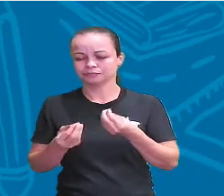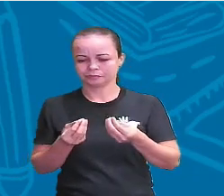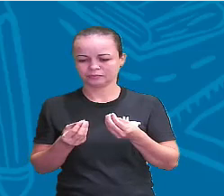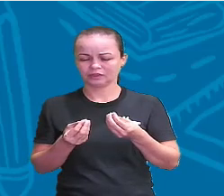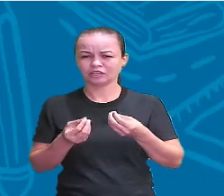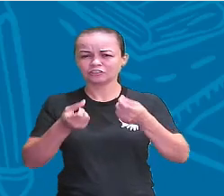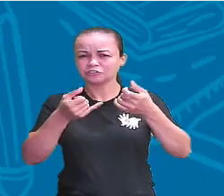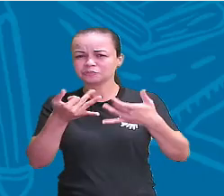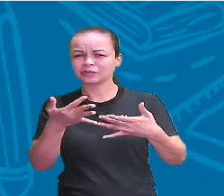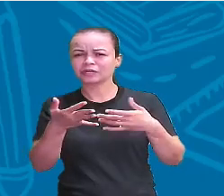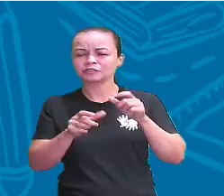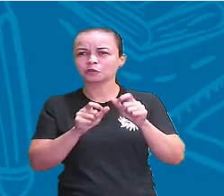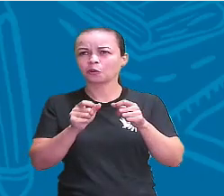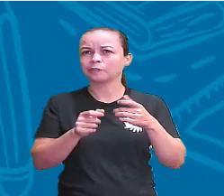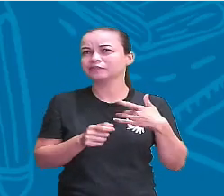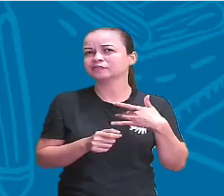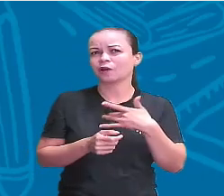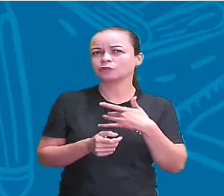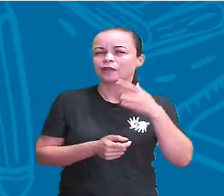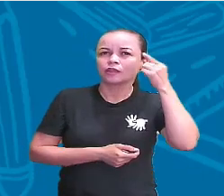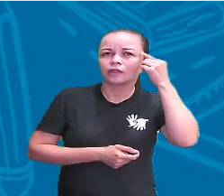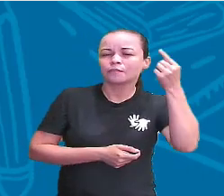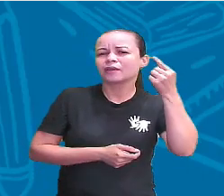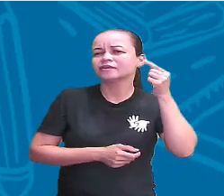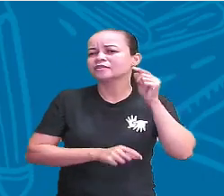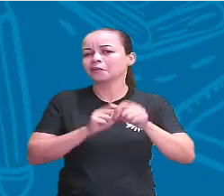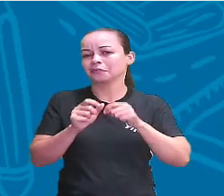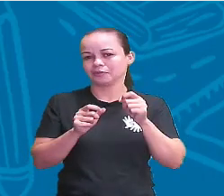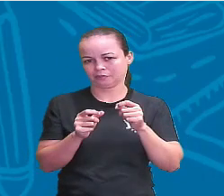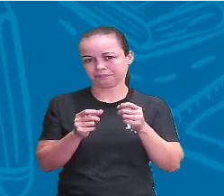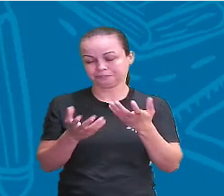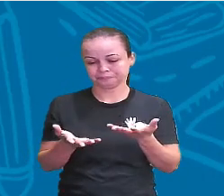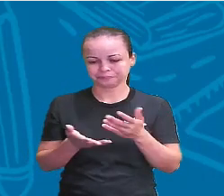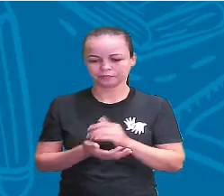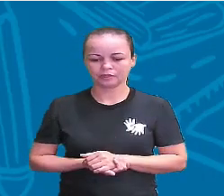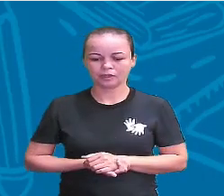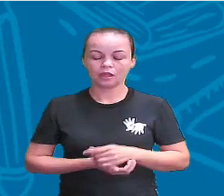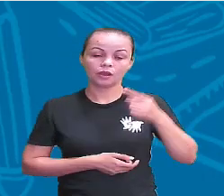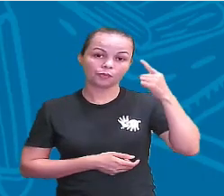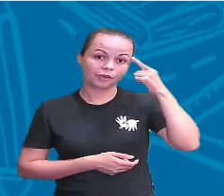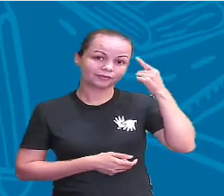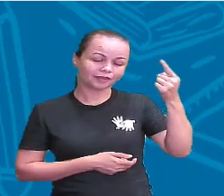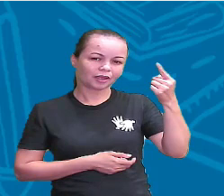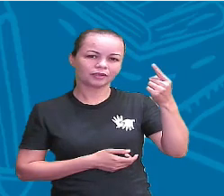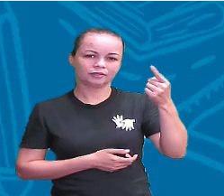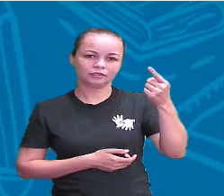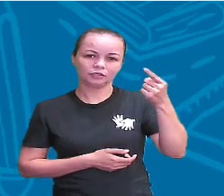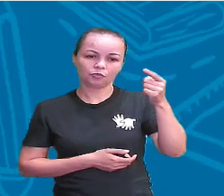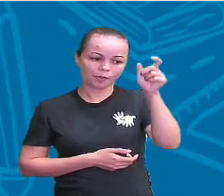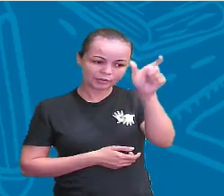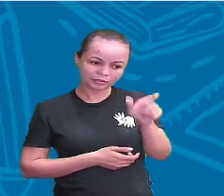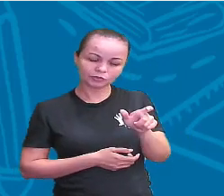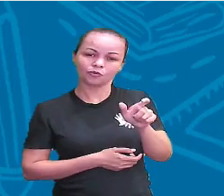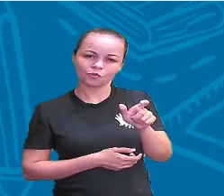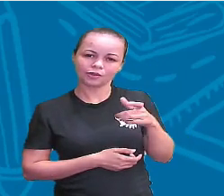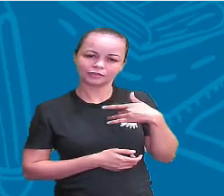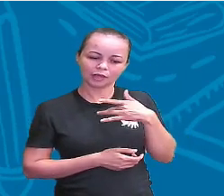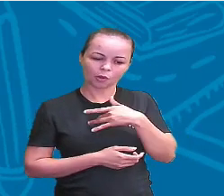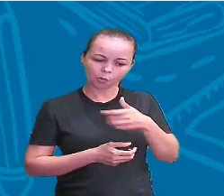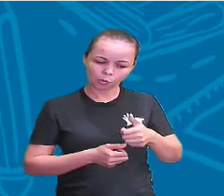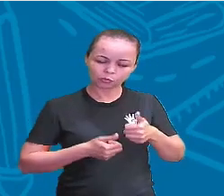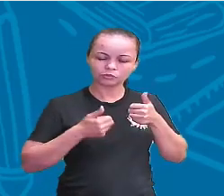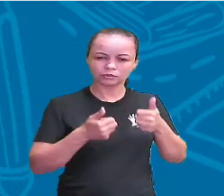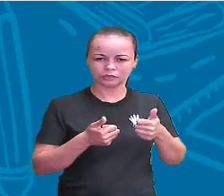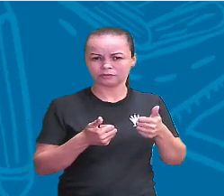saúde, né? Qual é a ideia, a primeira ideia que vem à nossa mente, né? É a ideia de que uma pessoa saudável, uma pessoa que tem saúde, é aquela